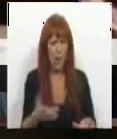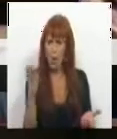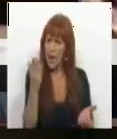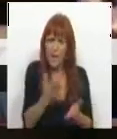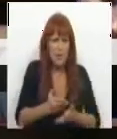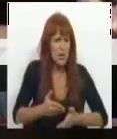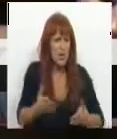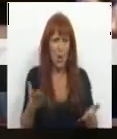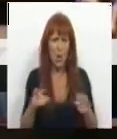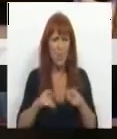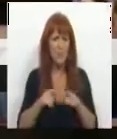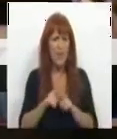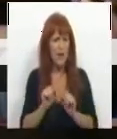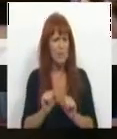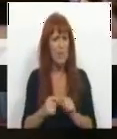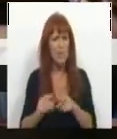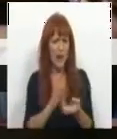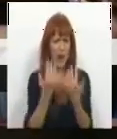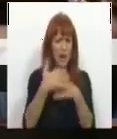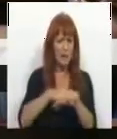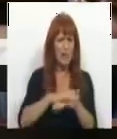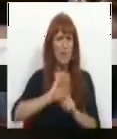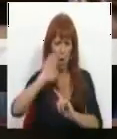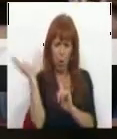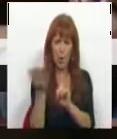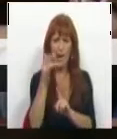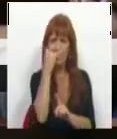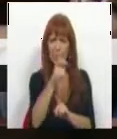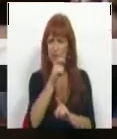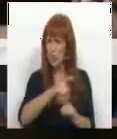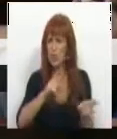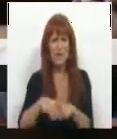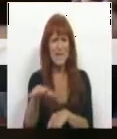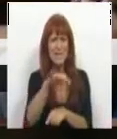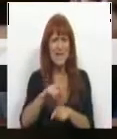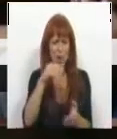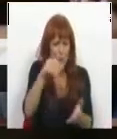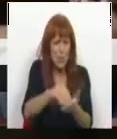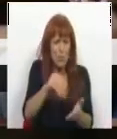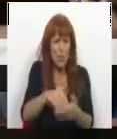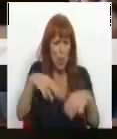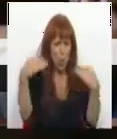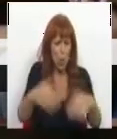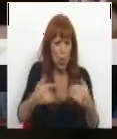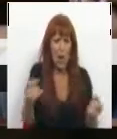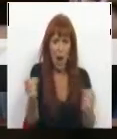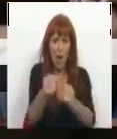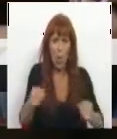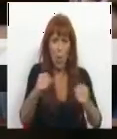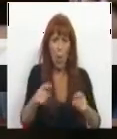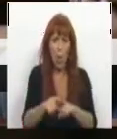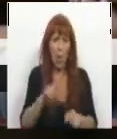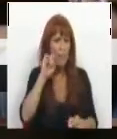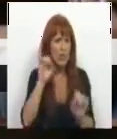não apenas a sua inserção, mas condenando essas pessoas a situações de pobreza severa e à ausência de qualquer